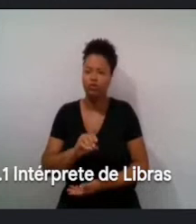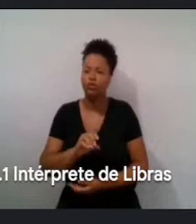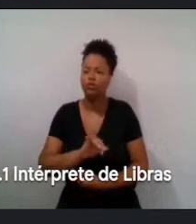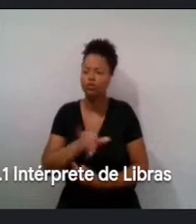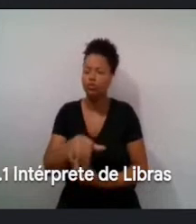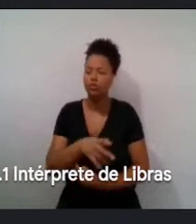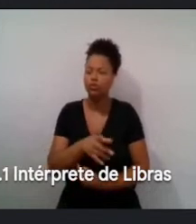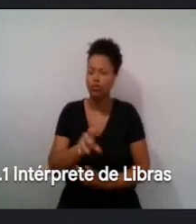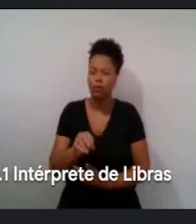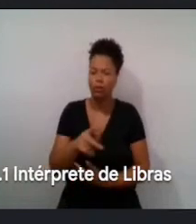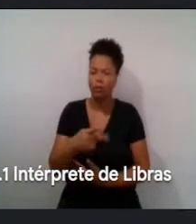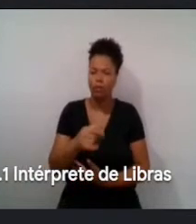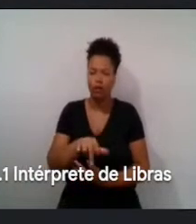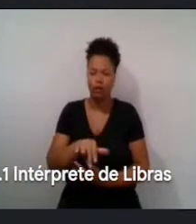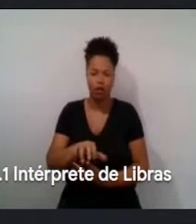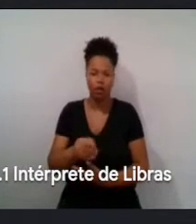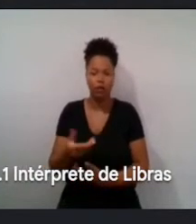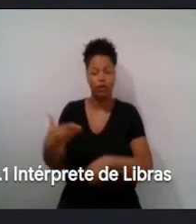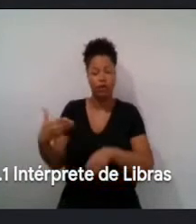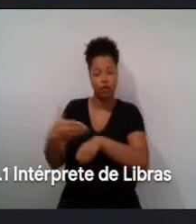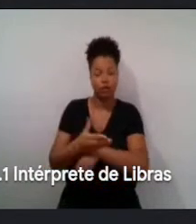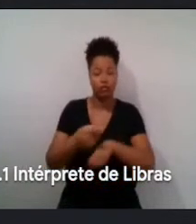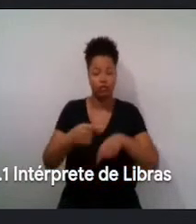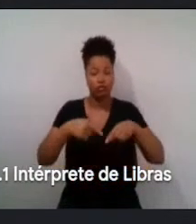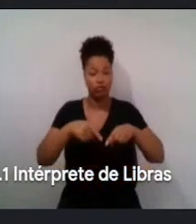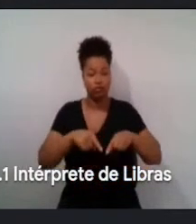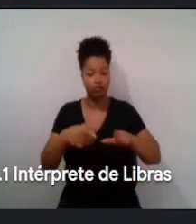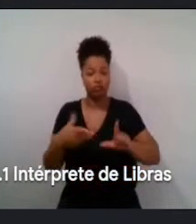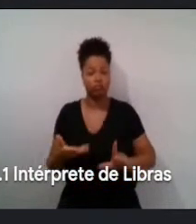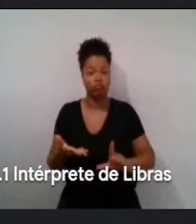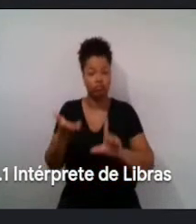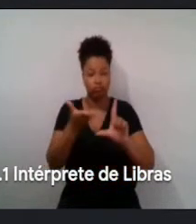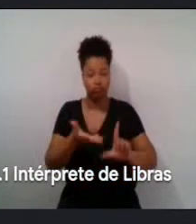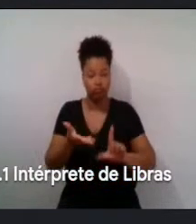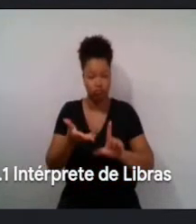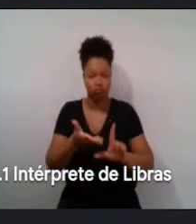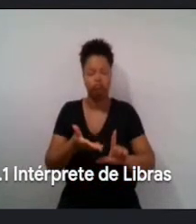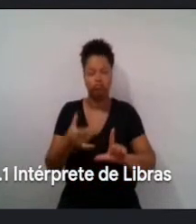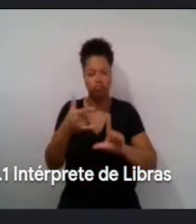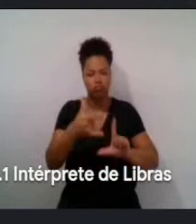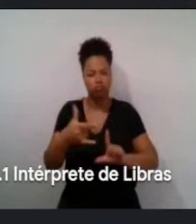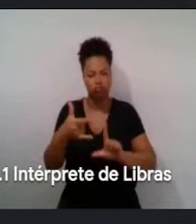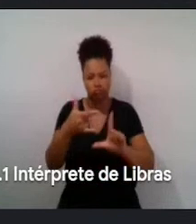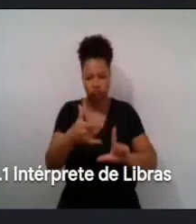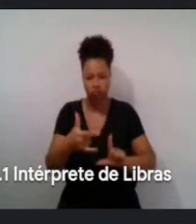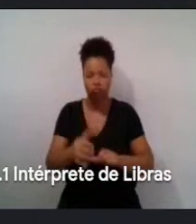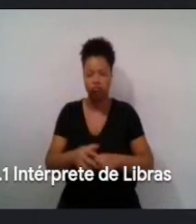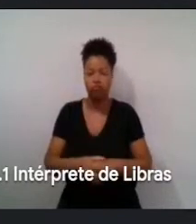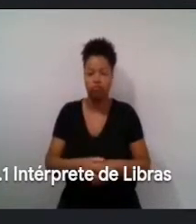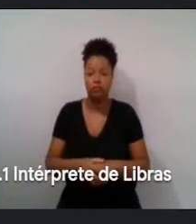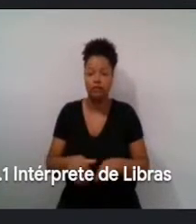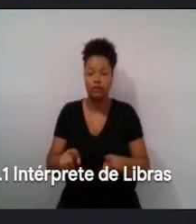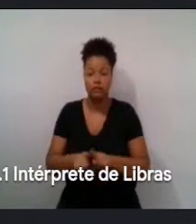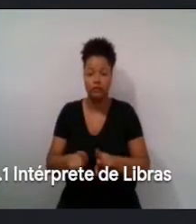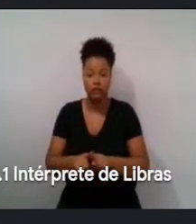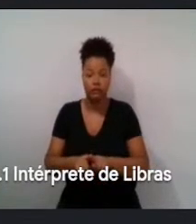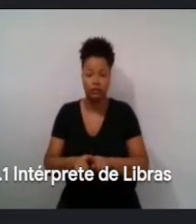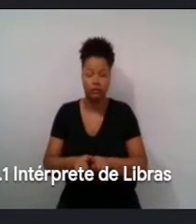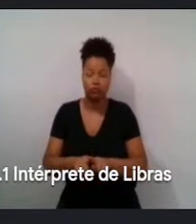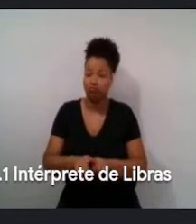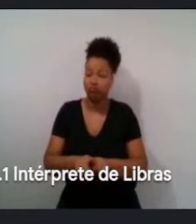João Paulo Rodrigues, para entrar na sala e participar da sessão de julgamento. E também, em virtude do meu impedimento para